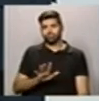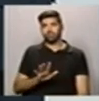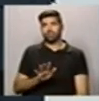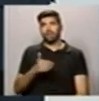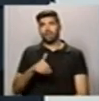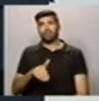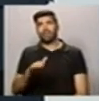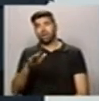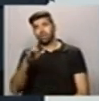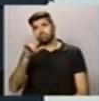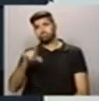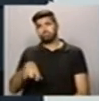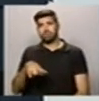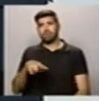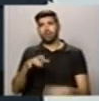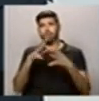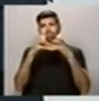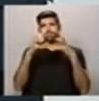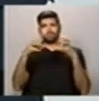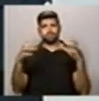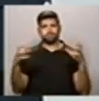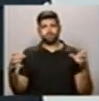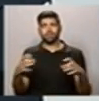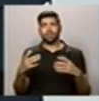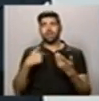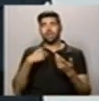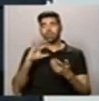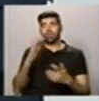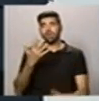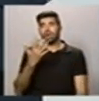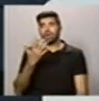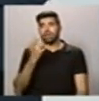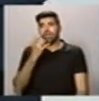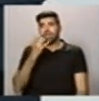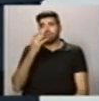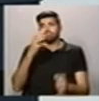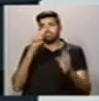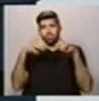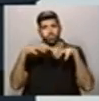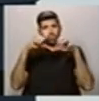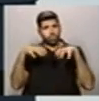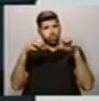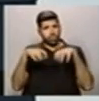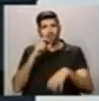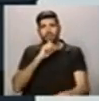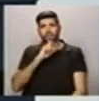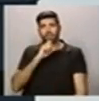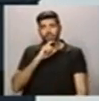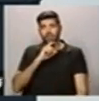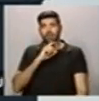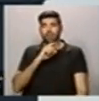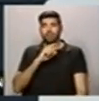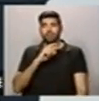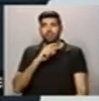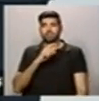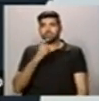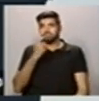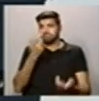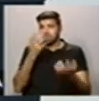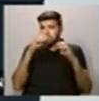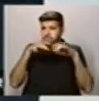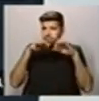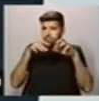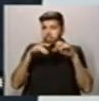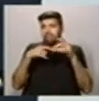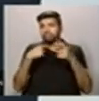ter um dia com período de céu muito nublado, com a ocorrência de alguns aguaceiros que serão fracos e